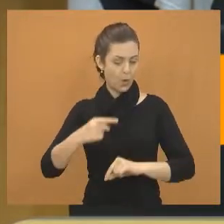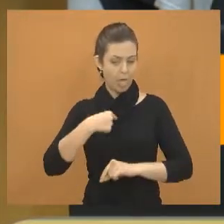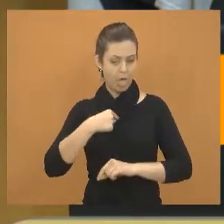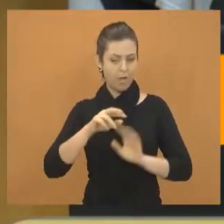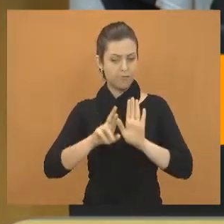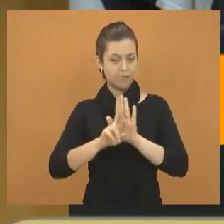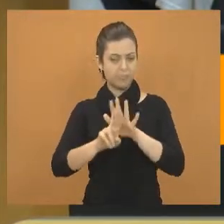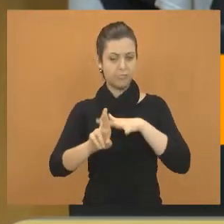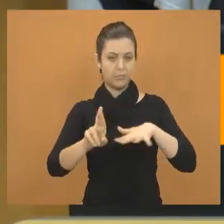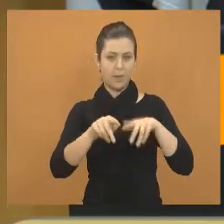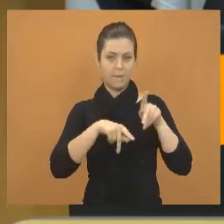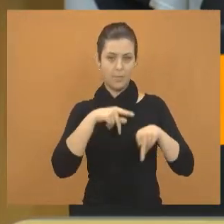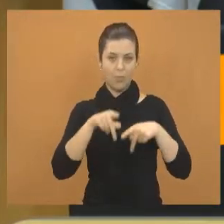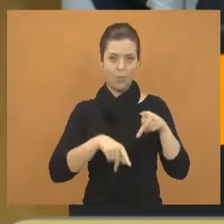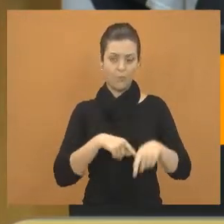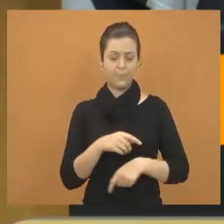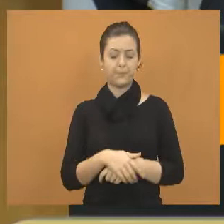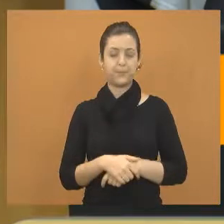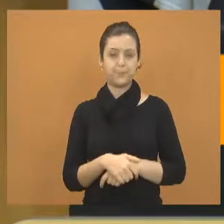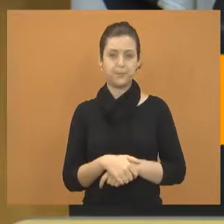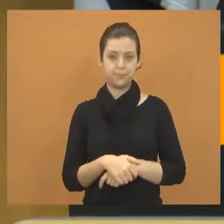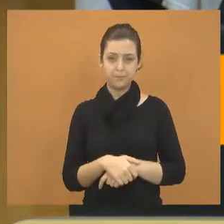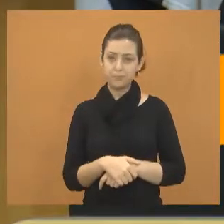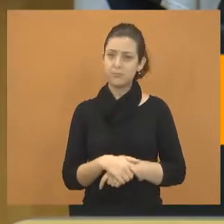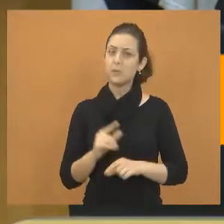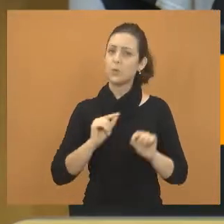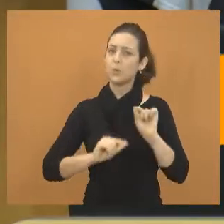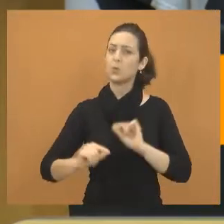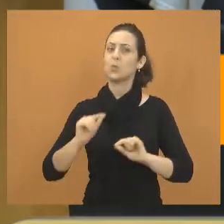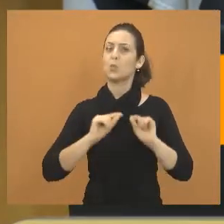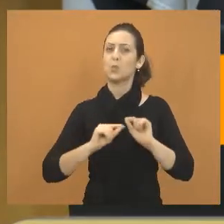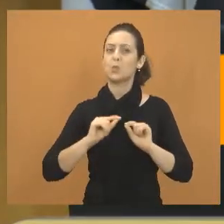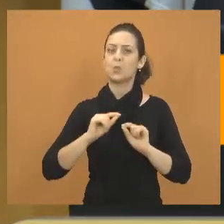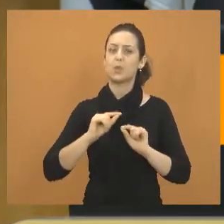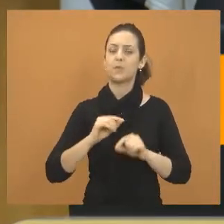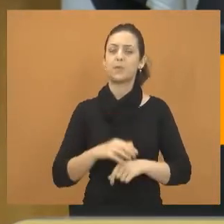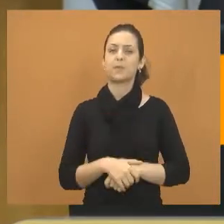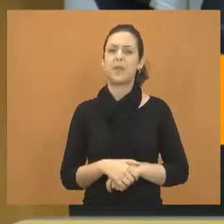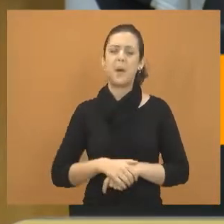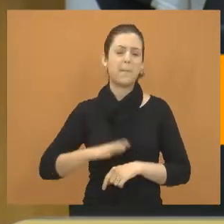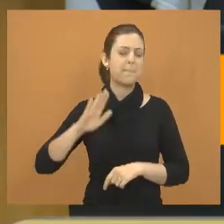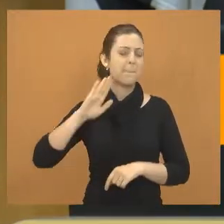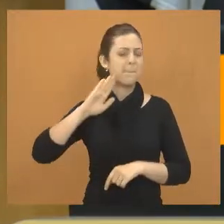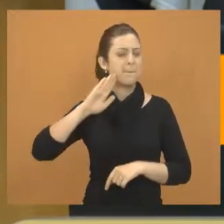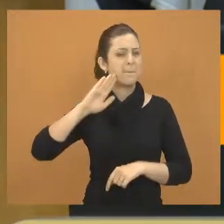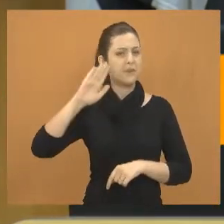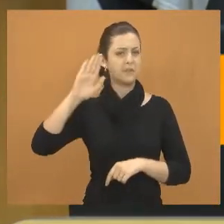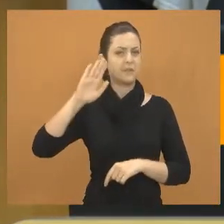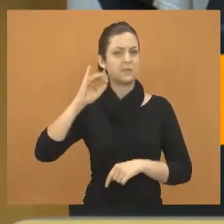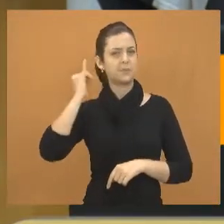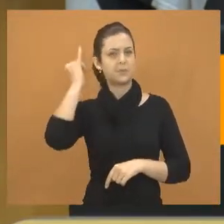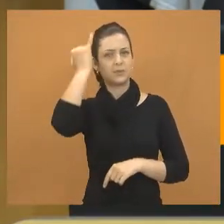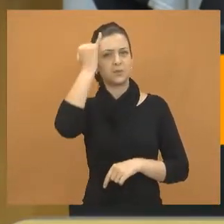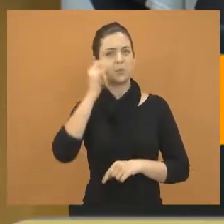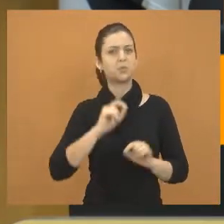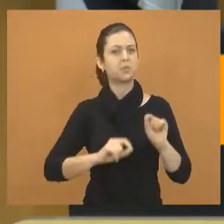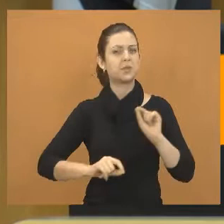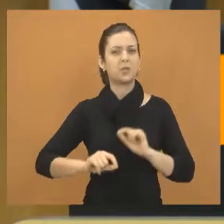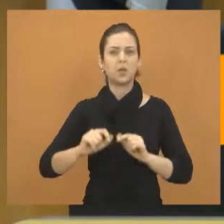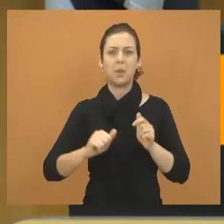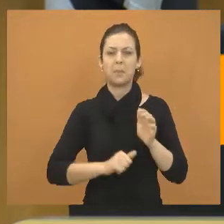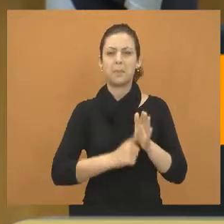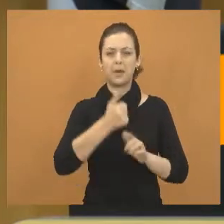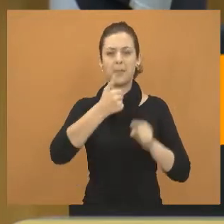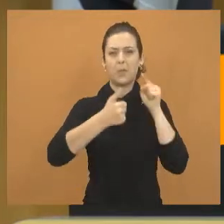enquanto representante do povo aqui nessa casa, que o ponto mais importante no município, eu diria o ponto número